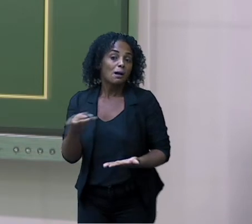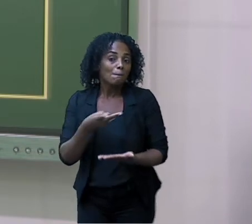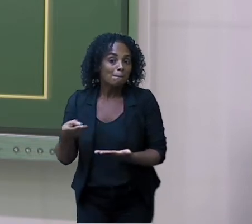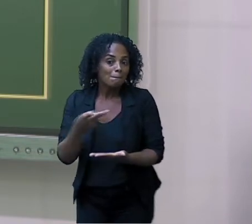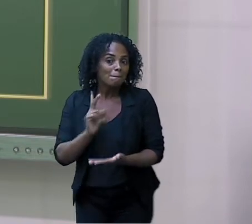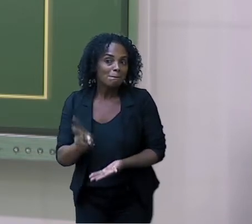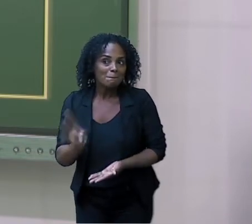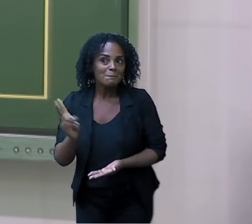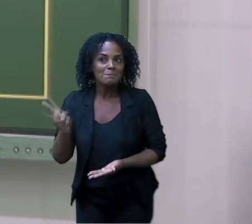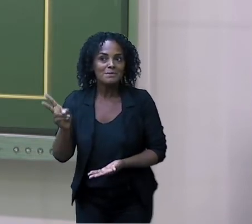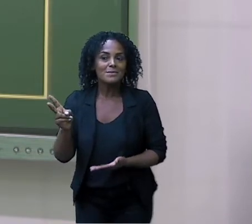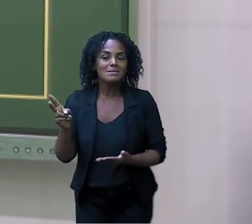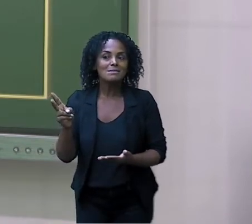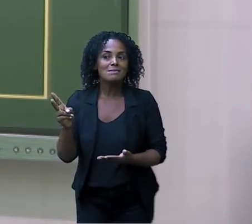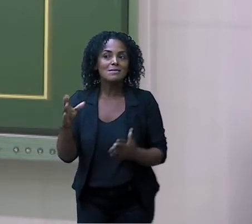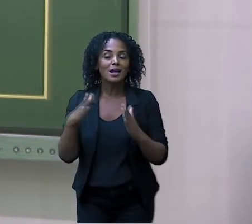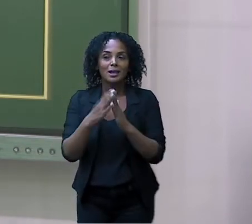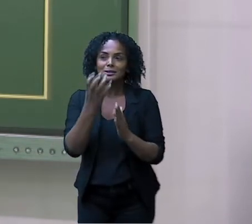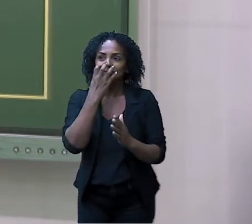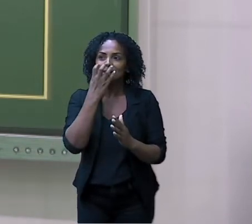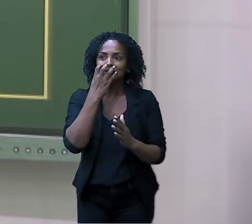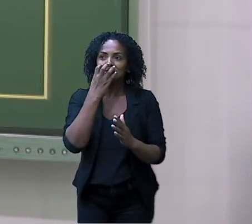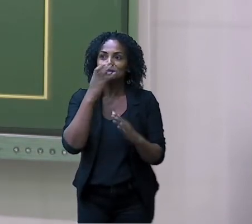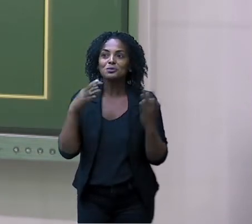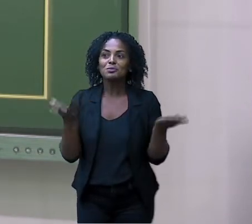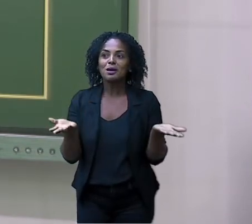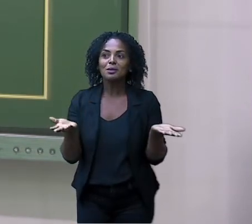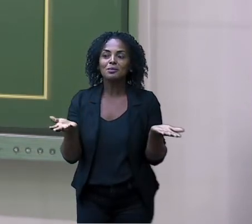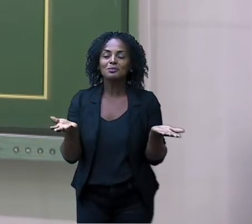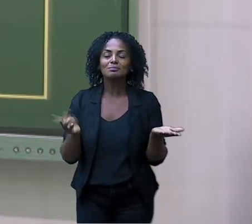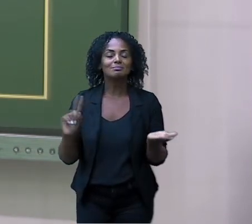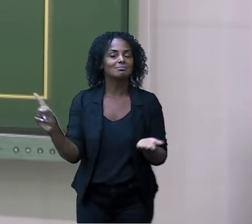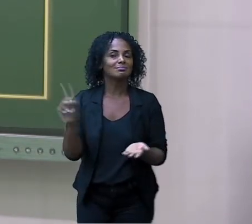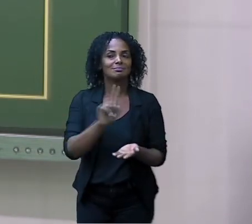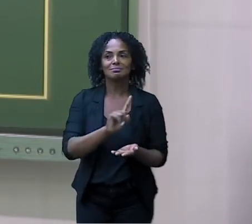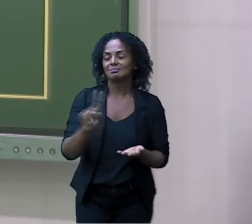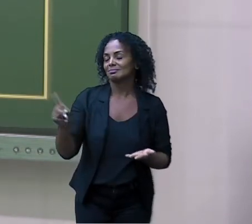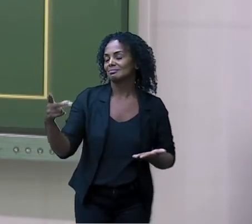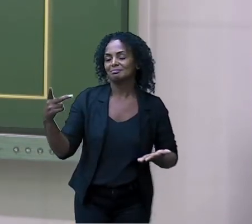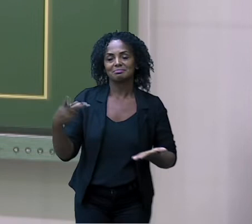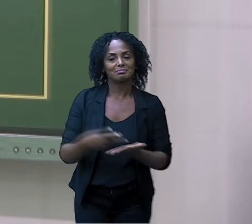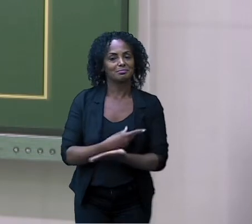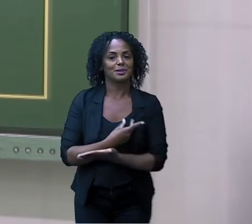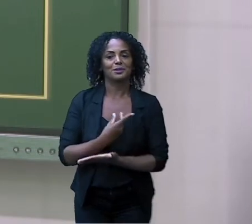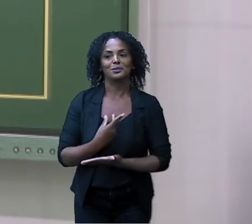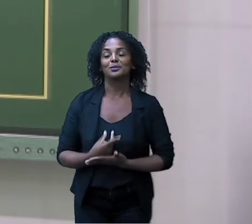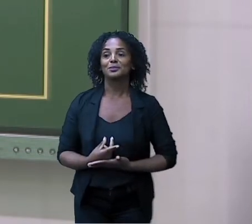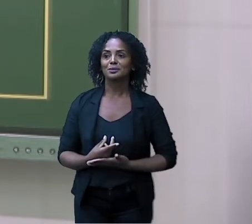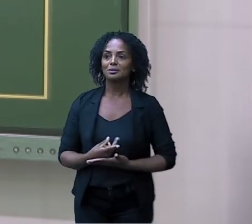O dog, isso aqui. Você devia ter aberto o outro, você já sabia qual que é. Não. Cisne.